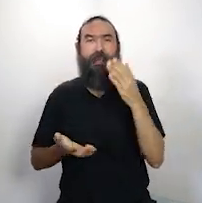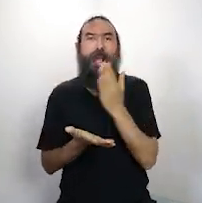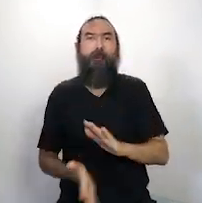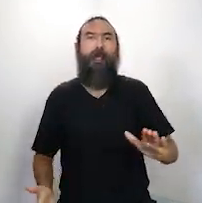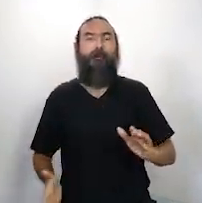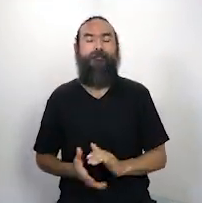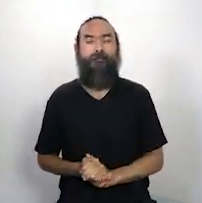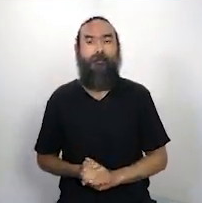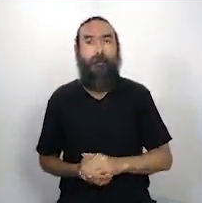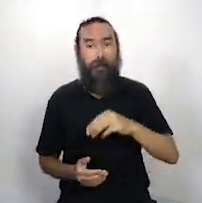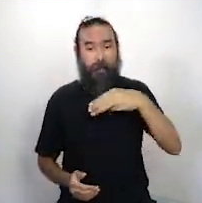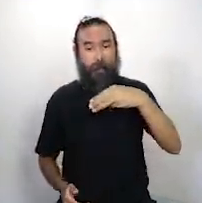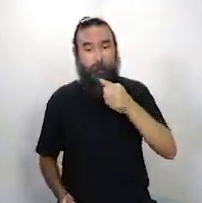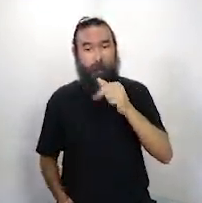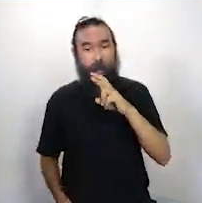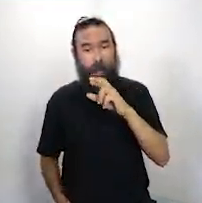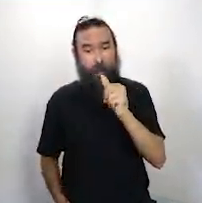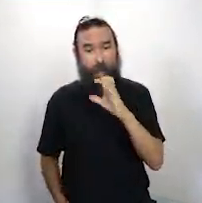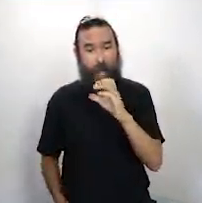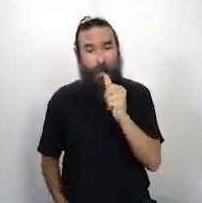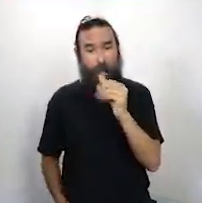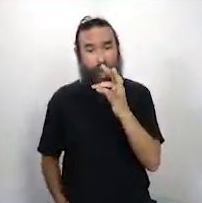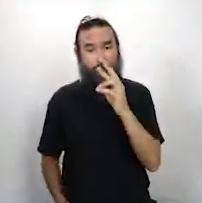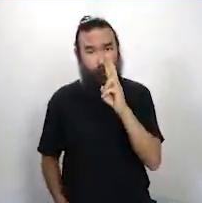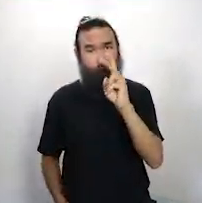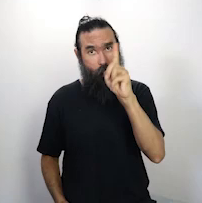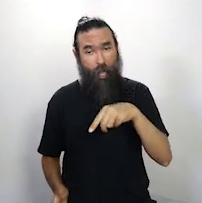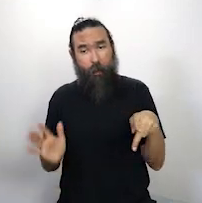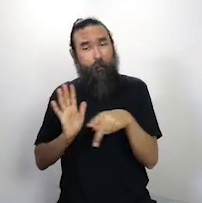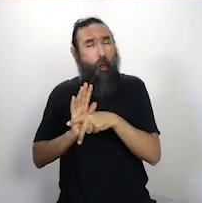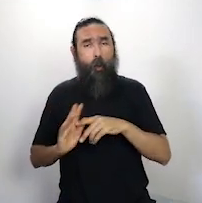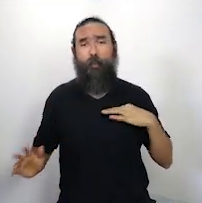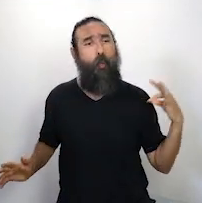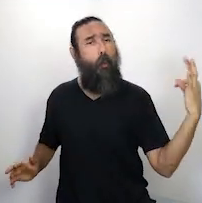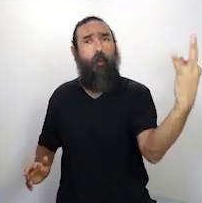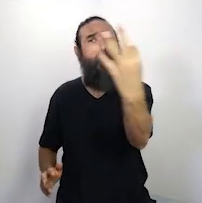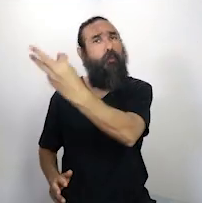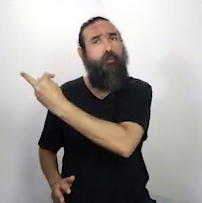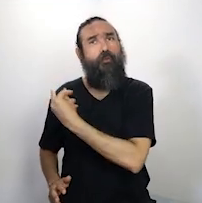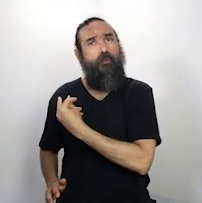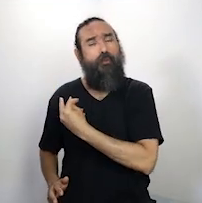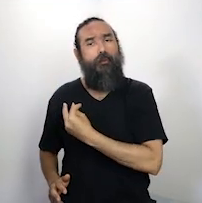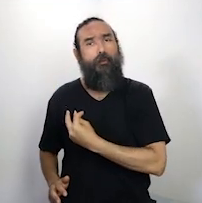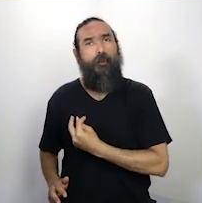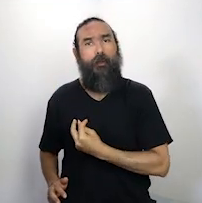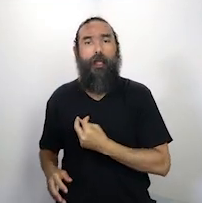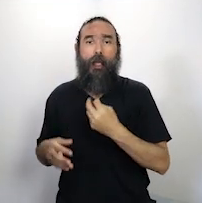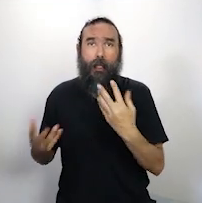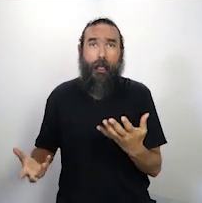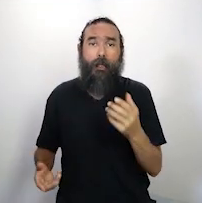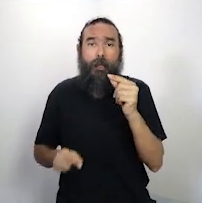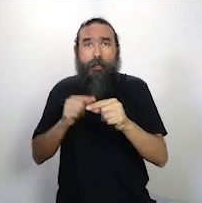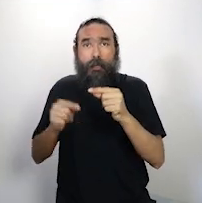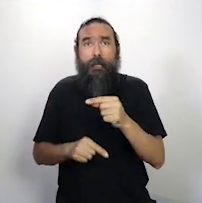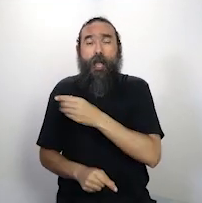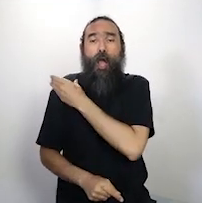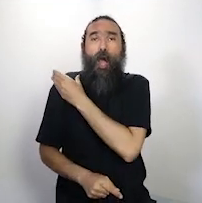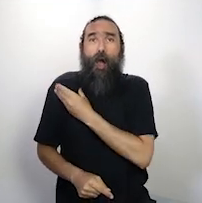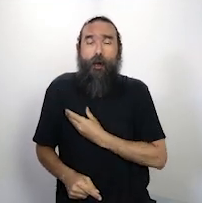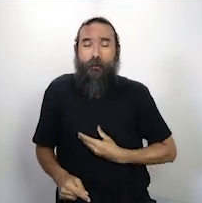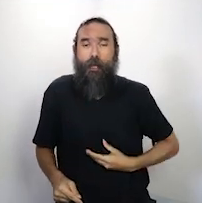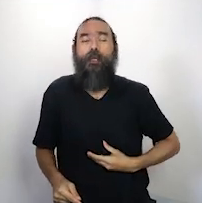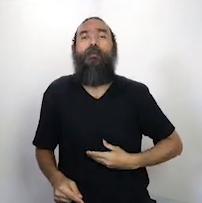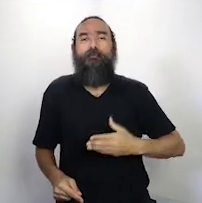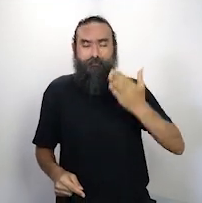O maracatu, ele é de todo mundo, né? Tanto é que ele é patrimônio agora, né? Mas, assim, que